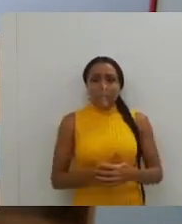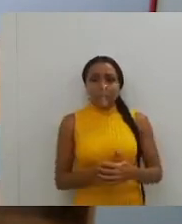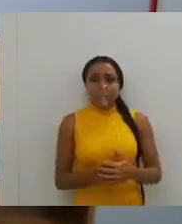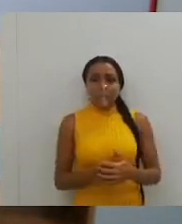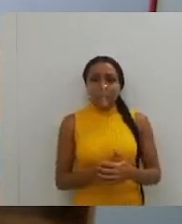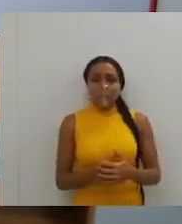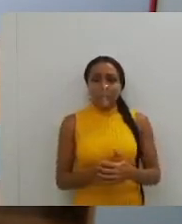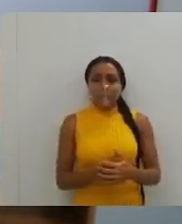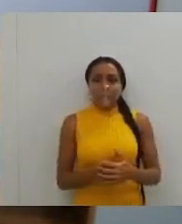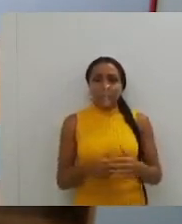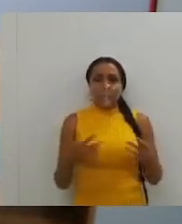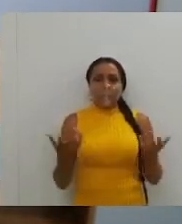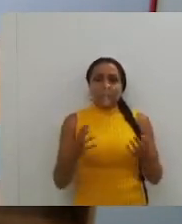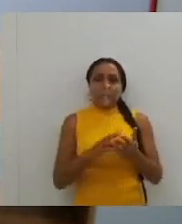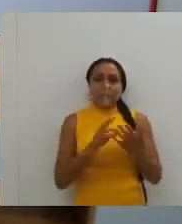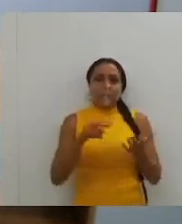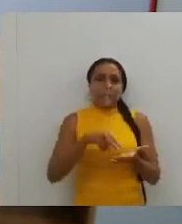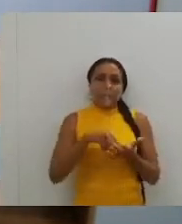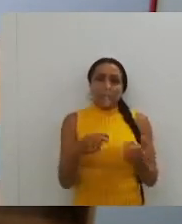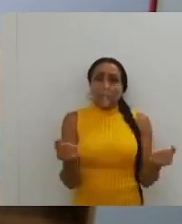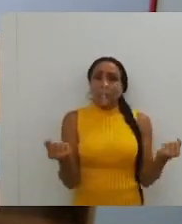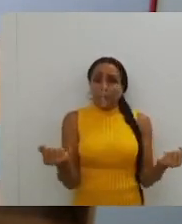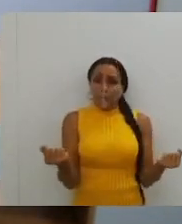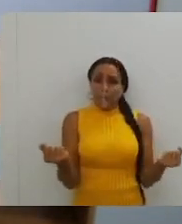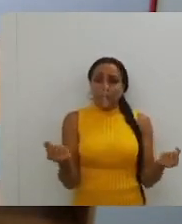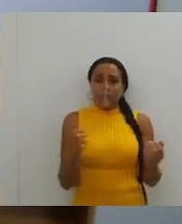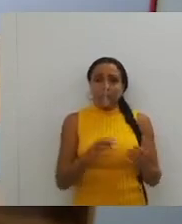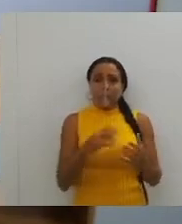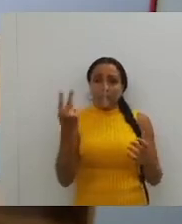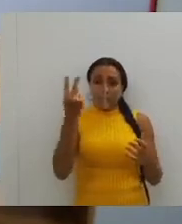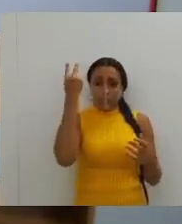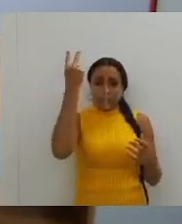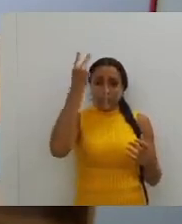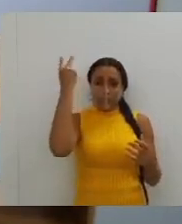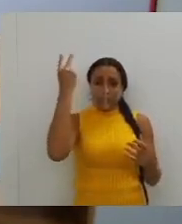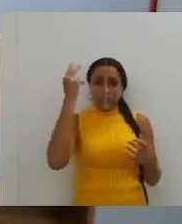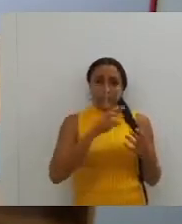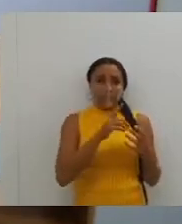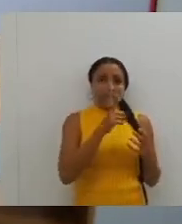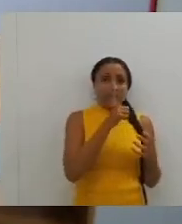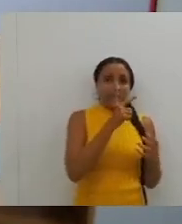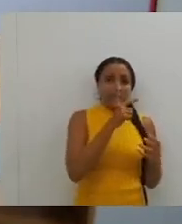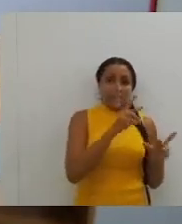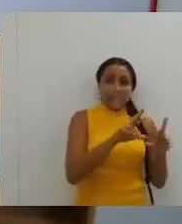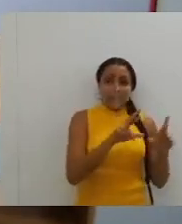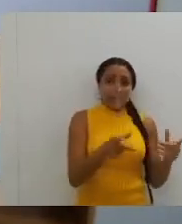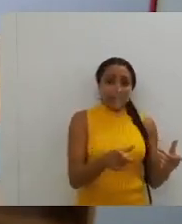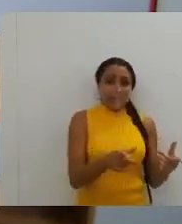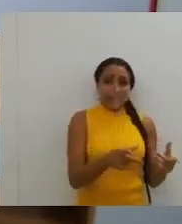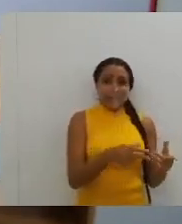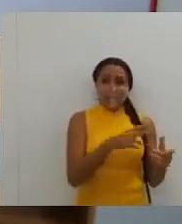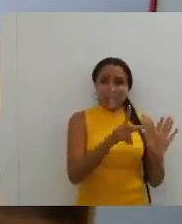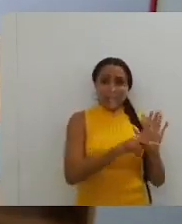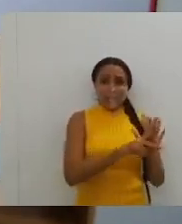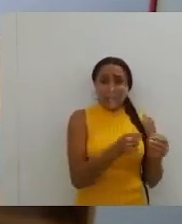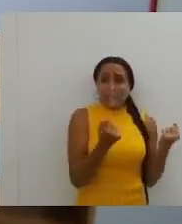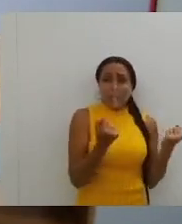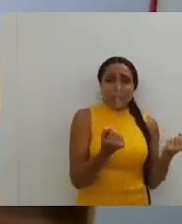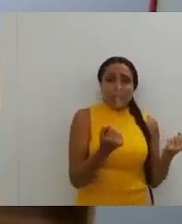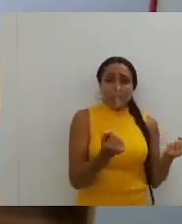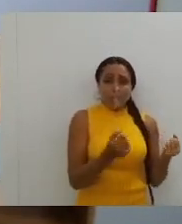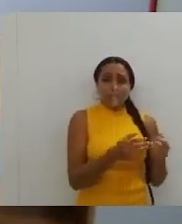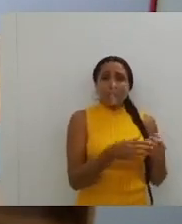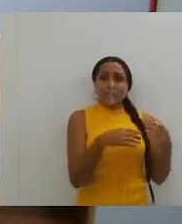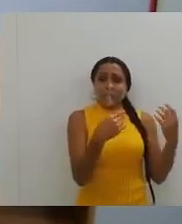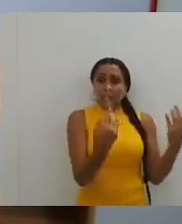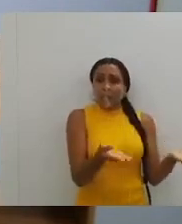Por exemplo, você pesa aqui no ar um valor. Na água fica mais leve. Por que na água fica mais leve?